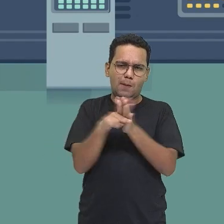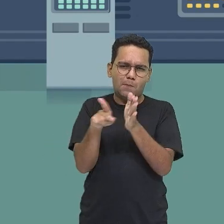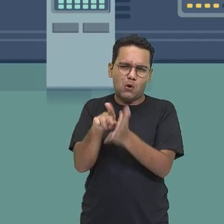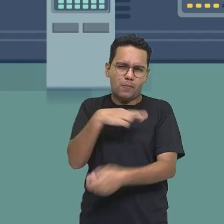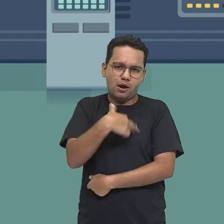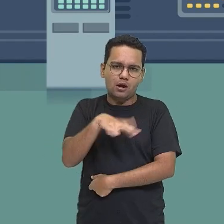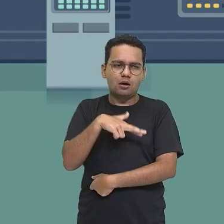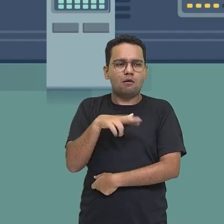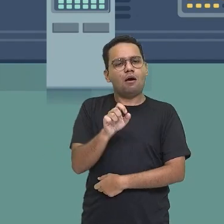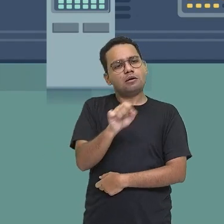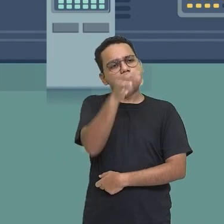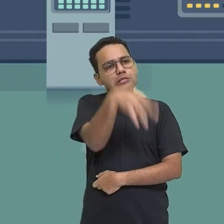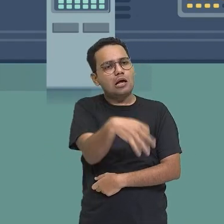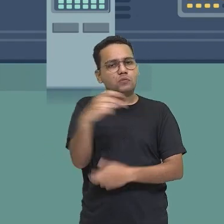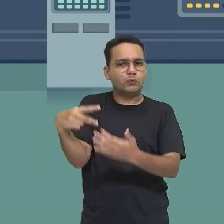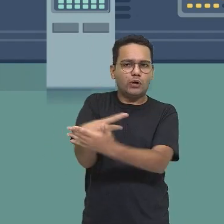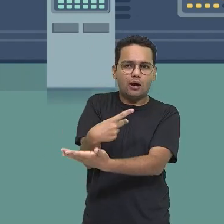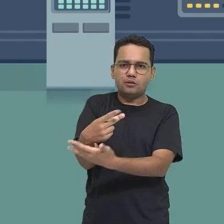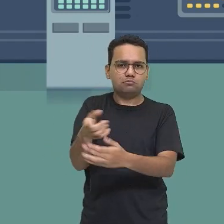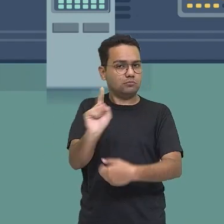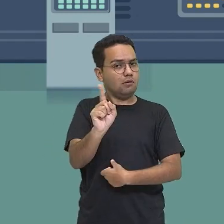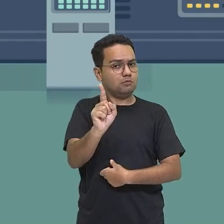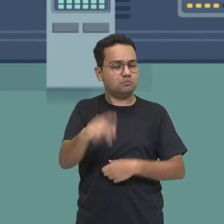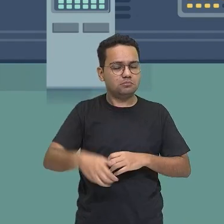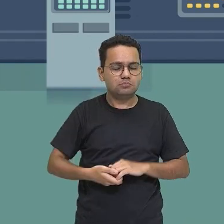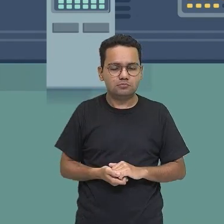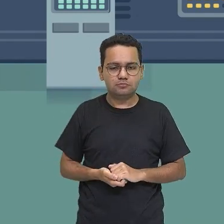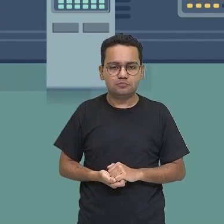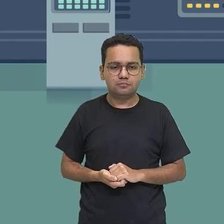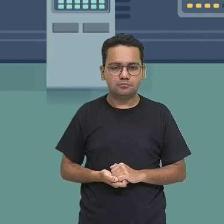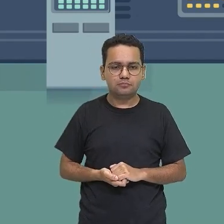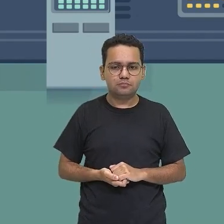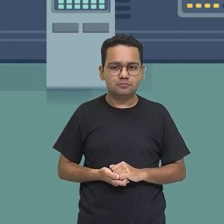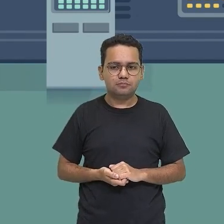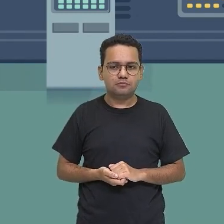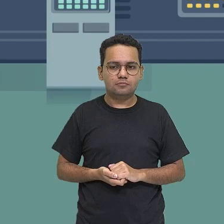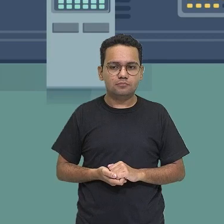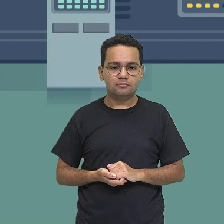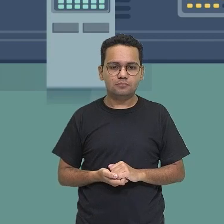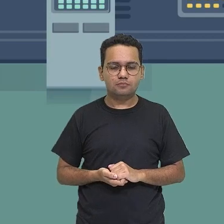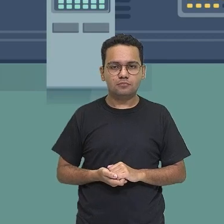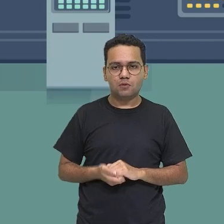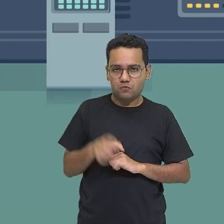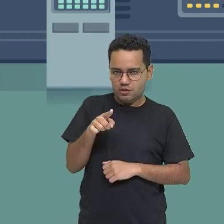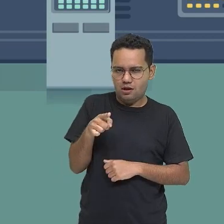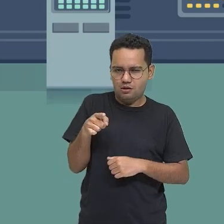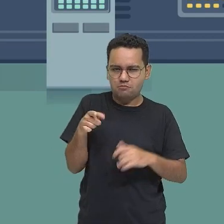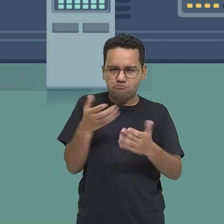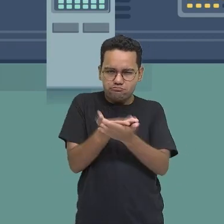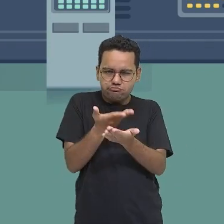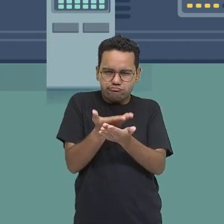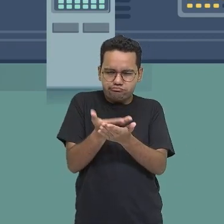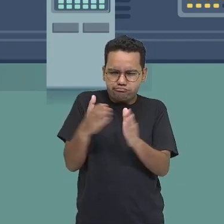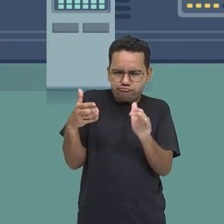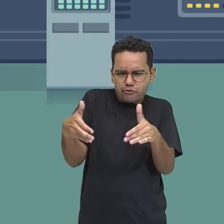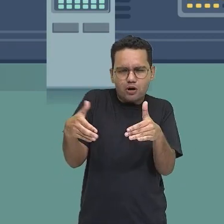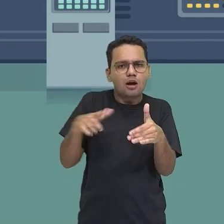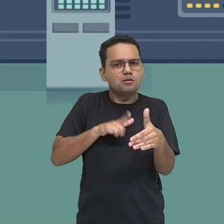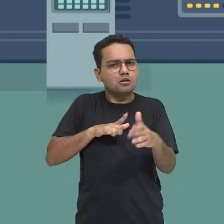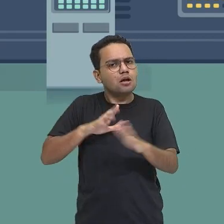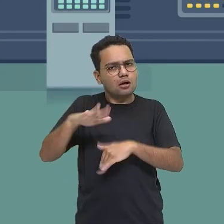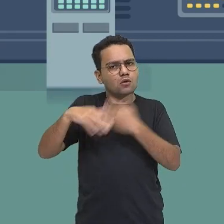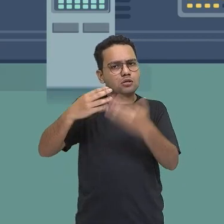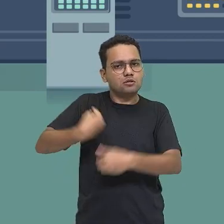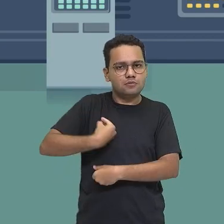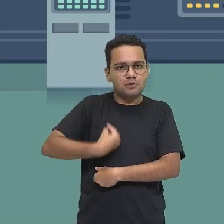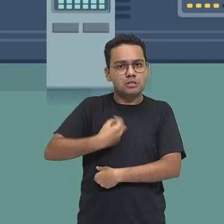errado. Aqui nós estamos para que você perceba, estudante, que temos aí uma origem da vida, que